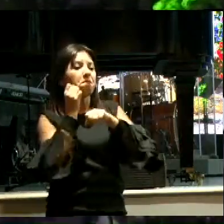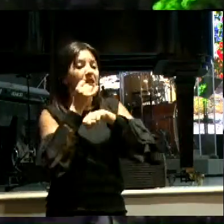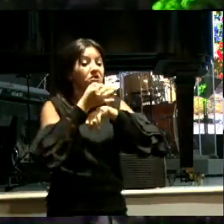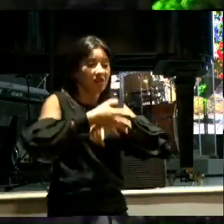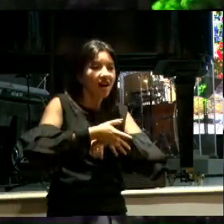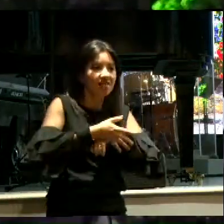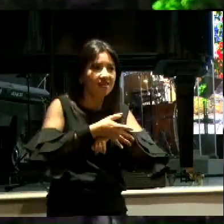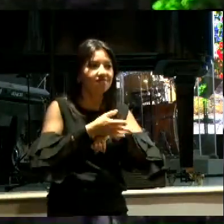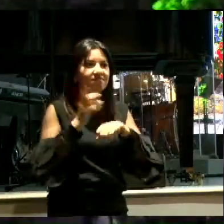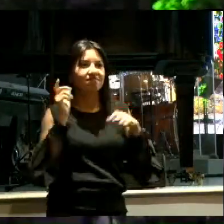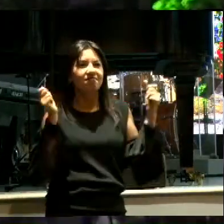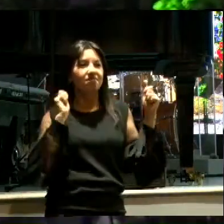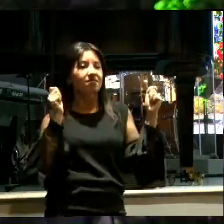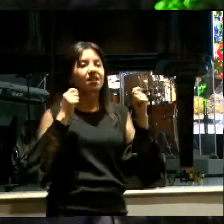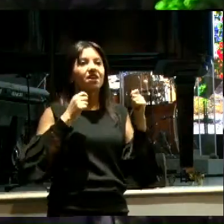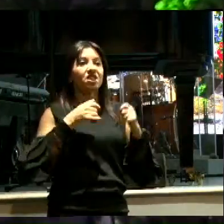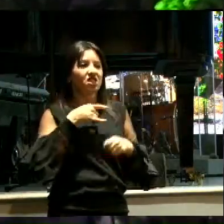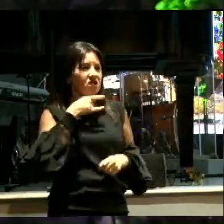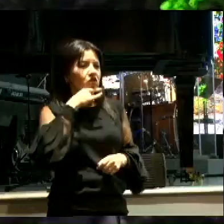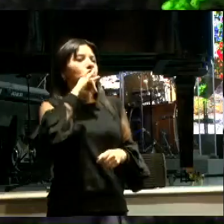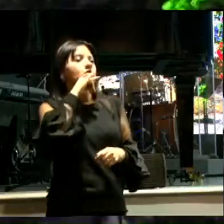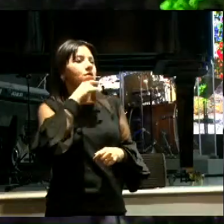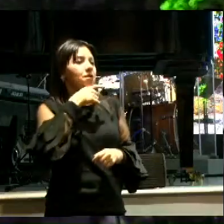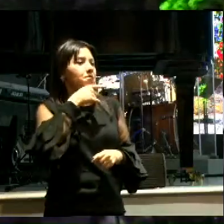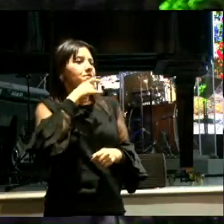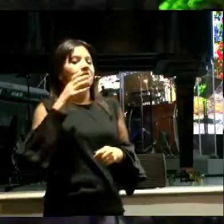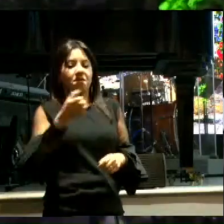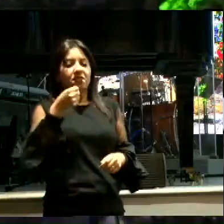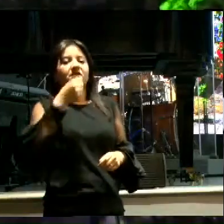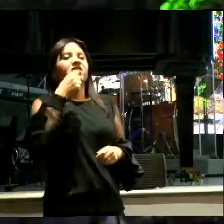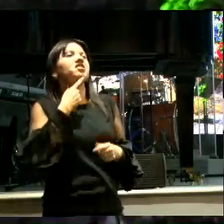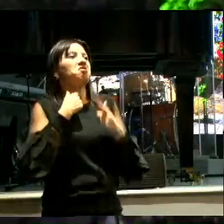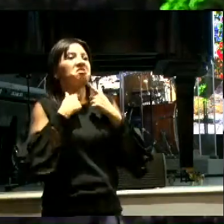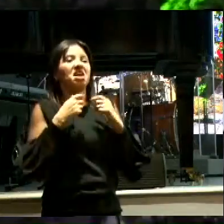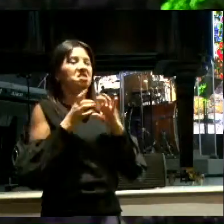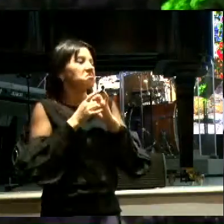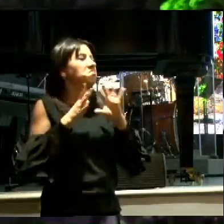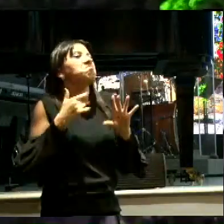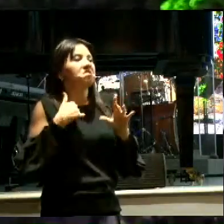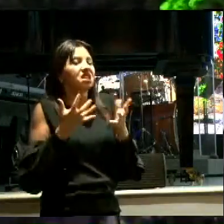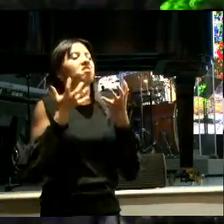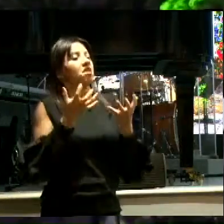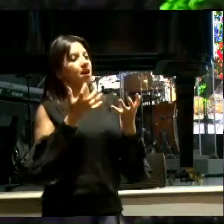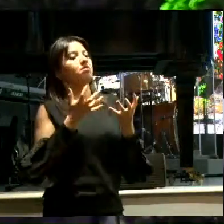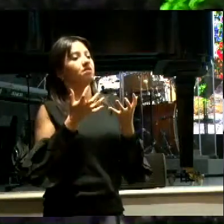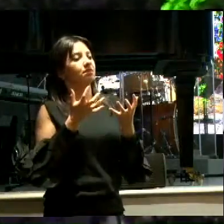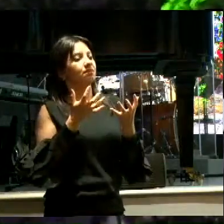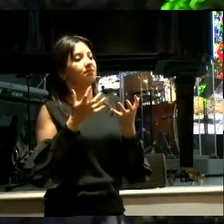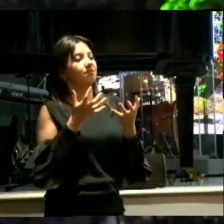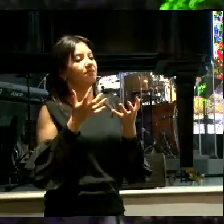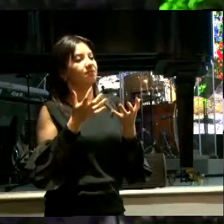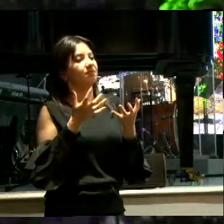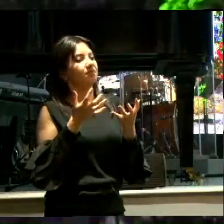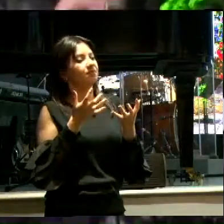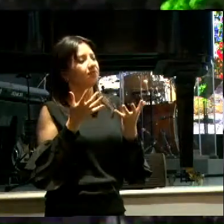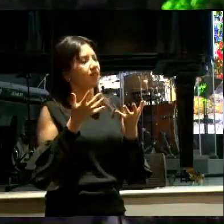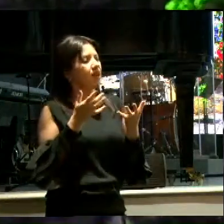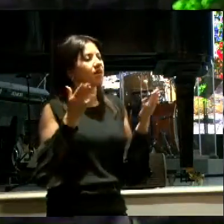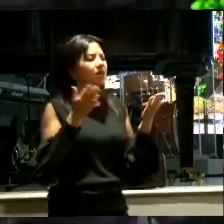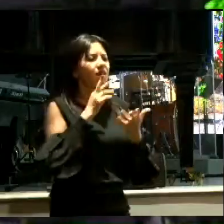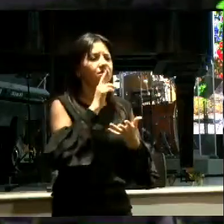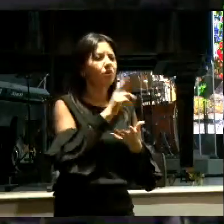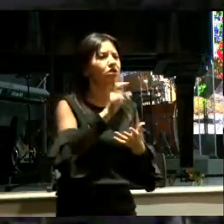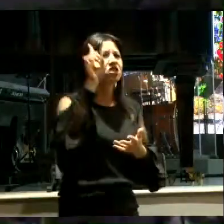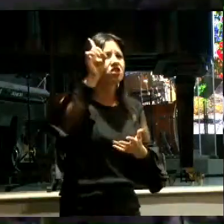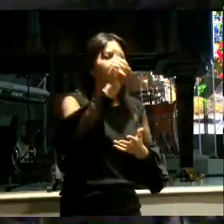Vou até beber um copo de cerveja se me der vontade. Está aí a resposta. Deus não